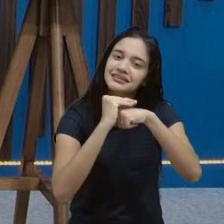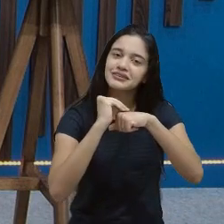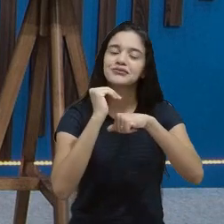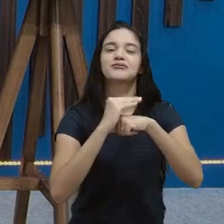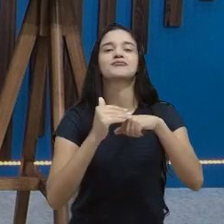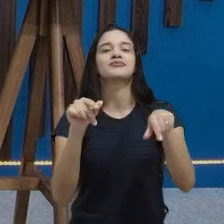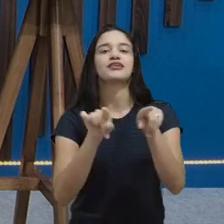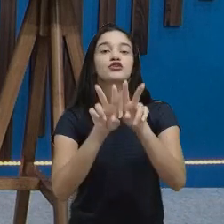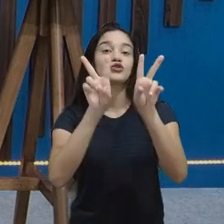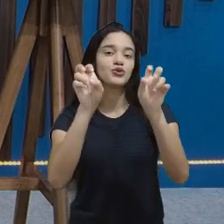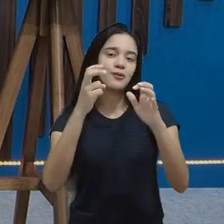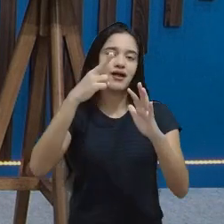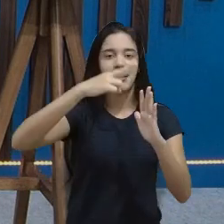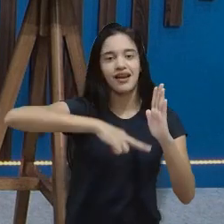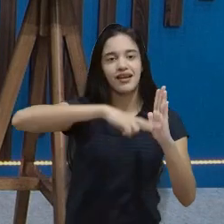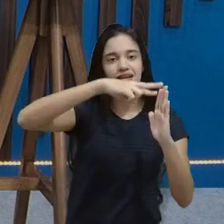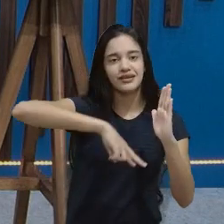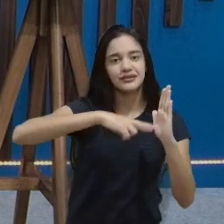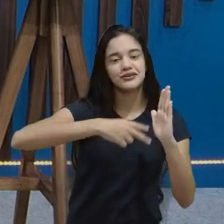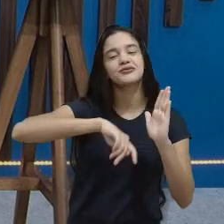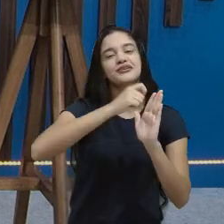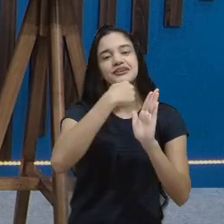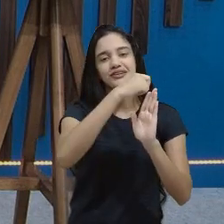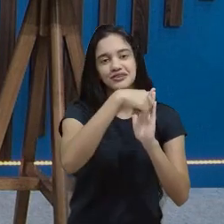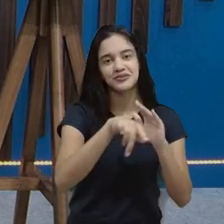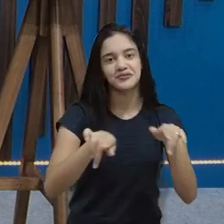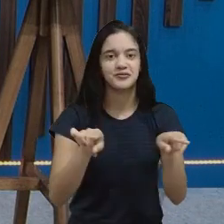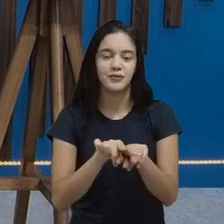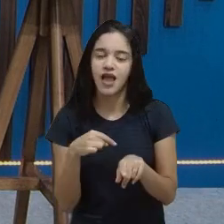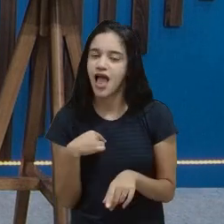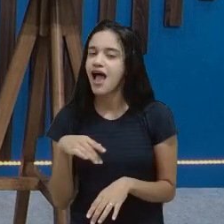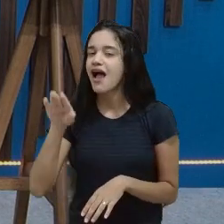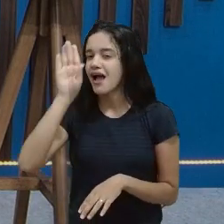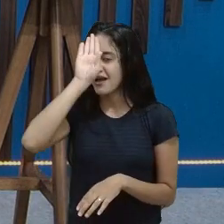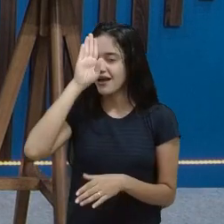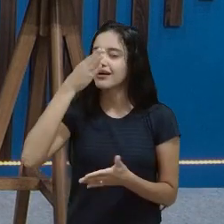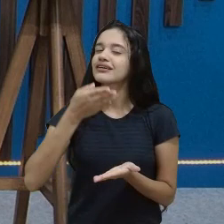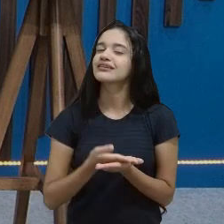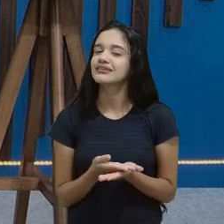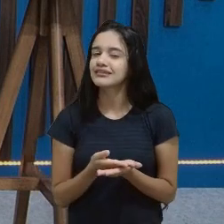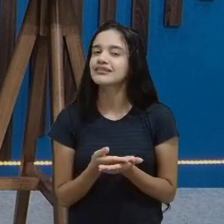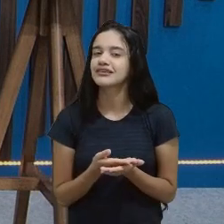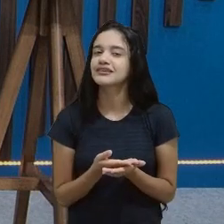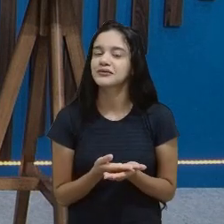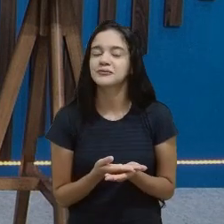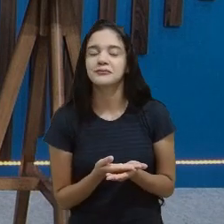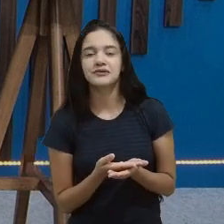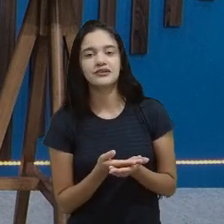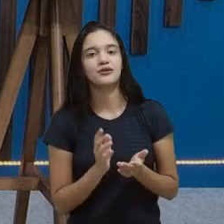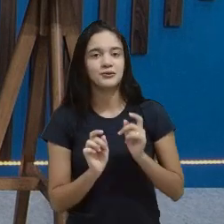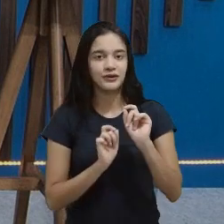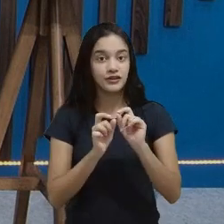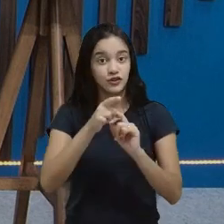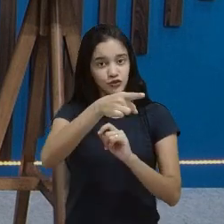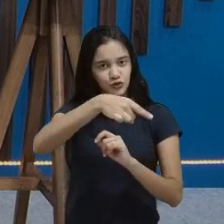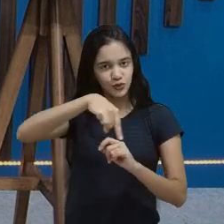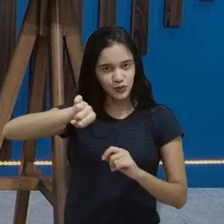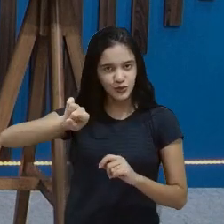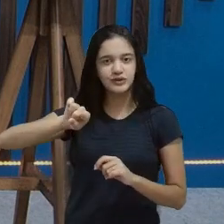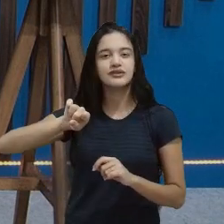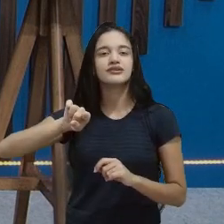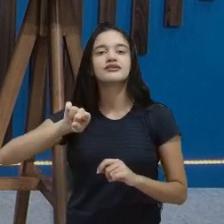afetiva sobre a leitura e sobre a escrita. Eu acredito, não é, eu aposto muito nisso, e você